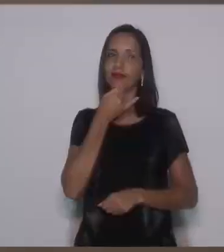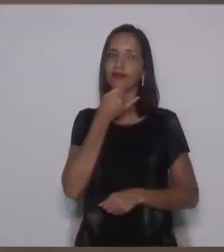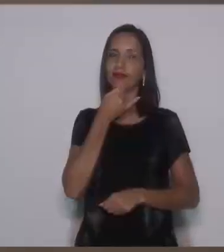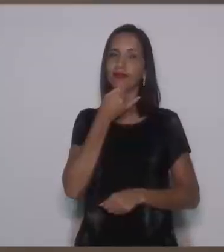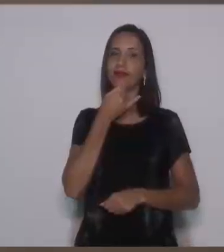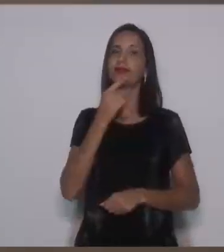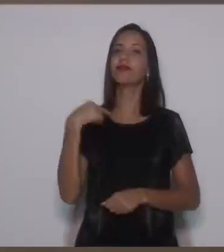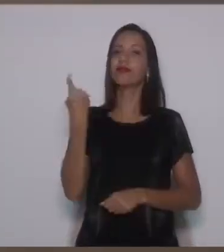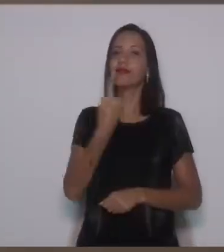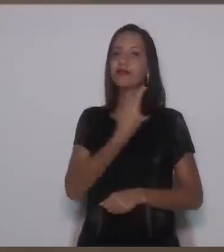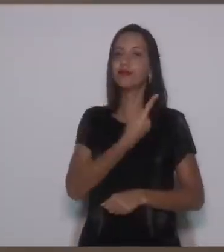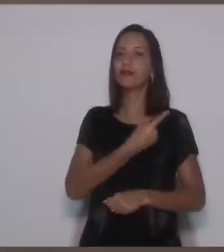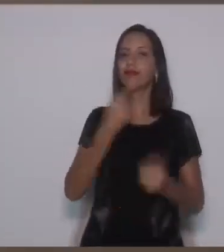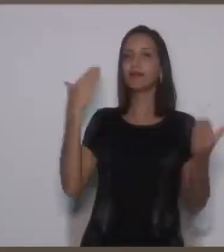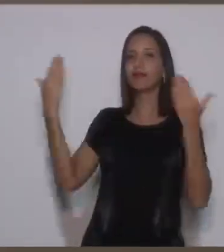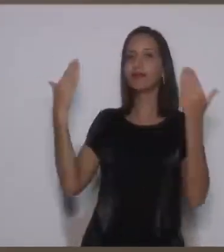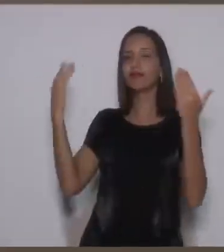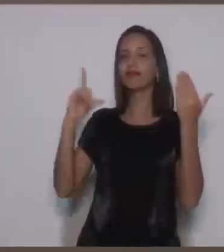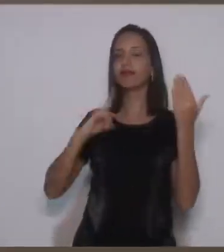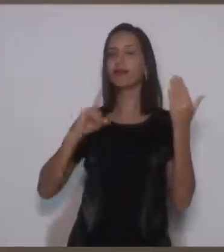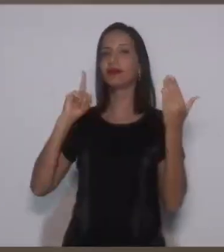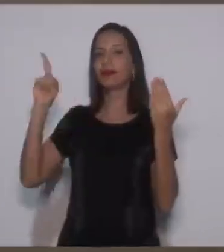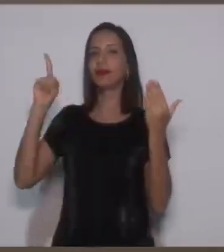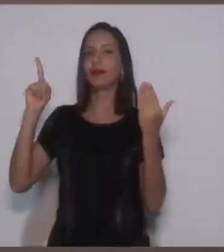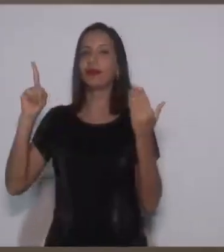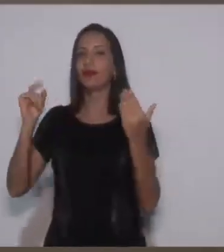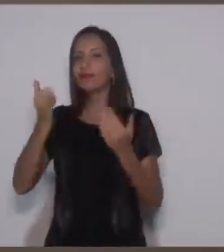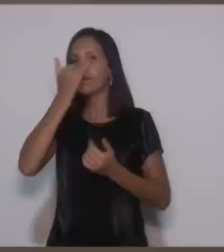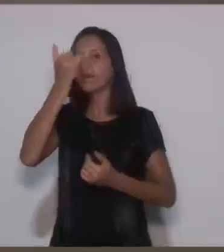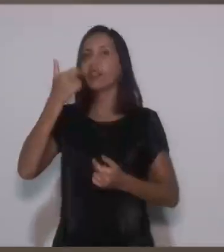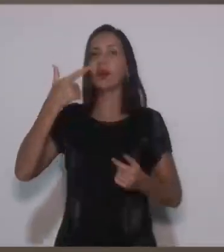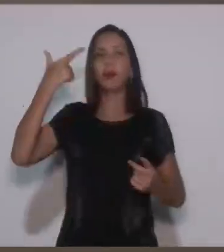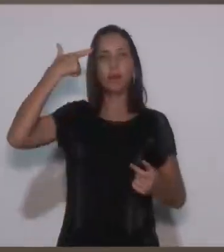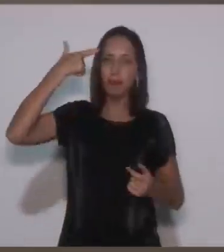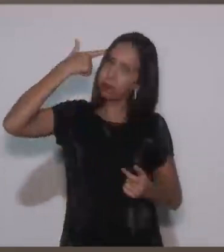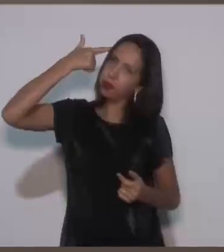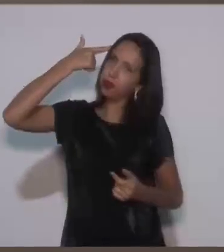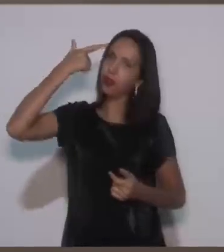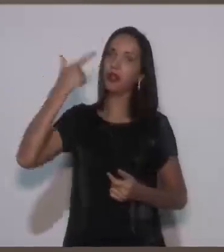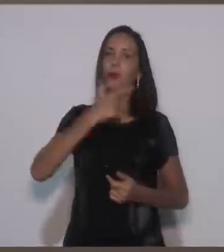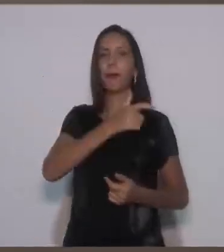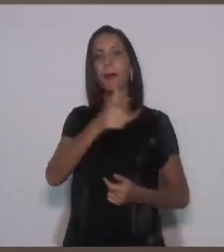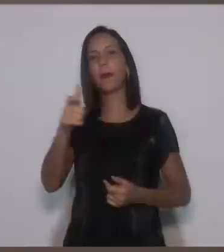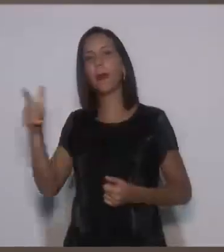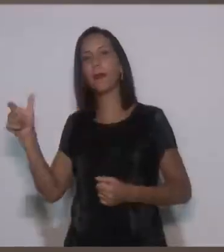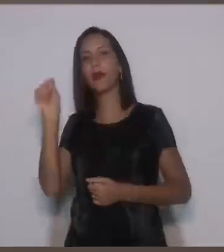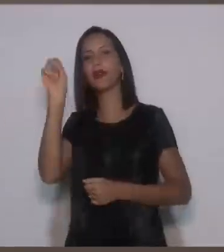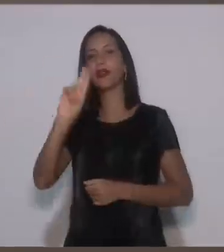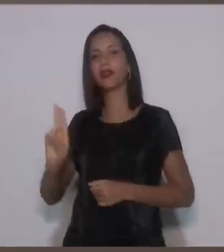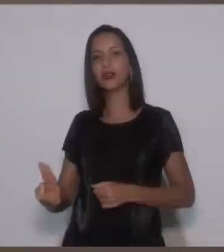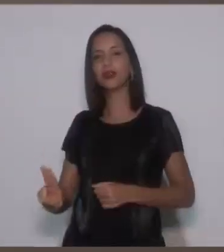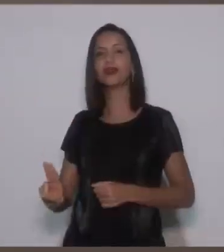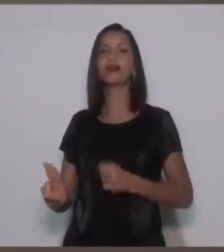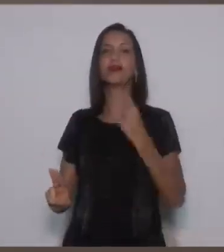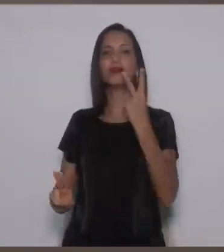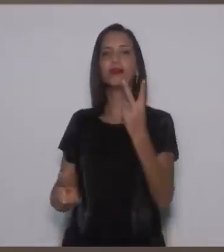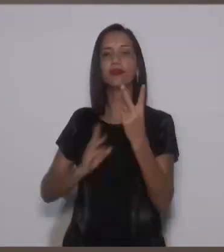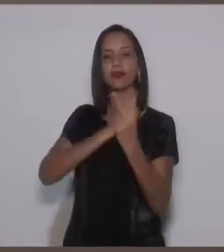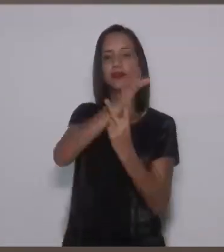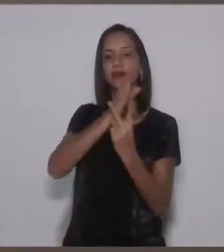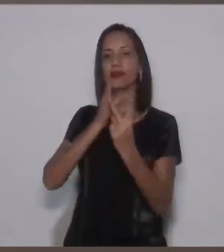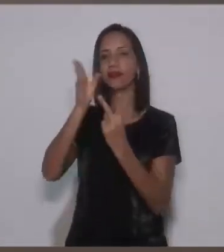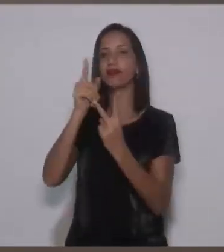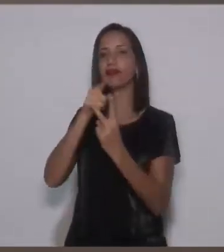alusão ao acidente lá de Suzano, não é? E o acidente, pela teoria, ela sempre parte de 2 caminhos. ou foi um